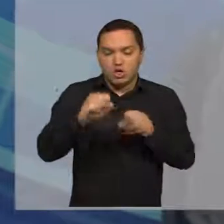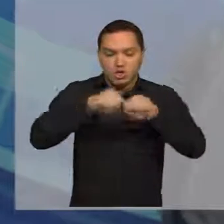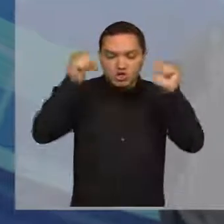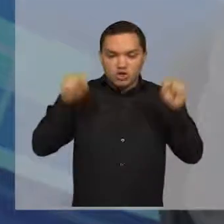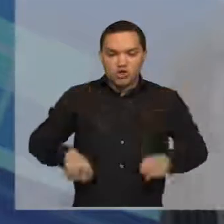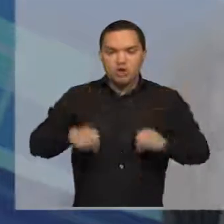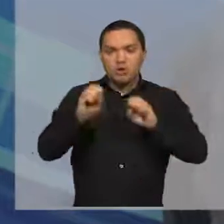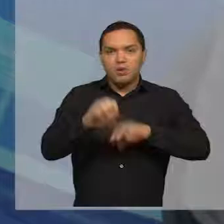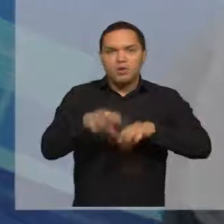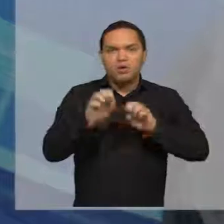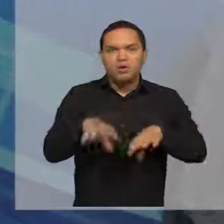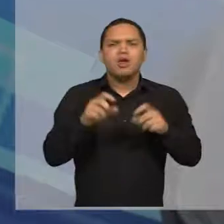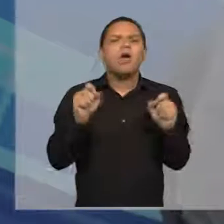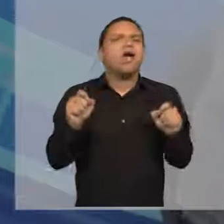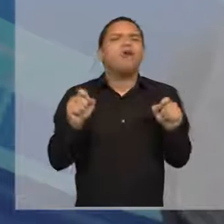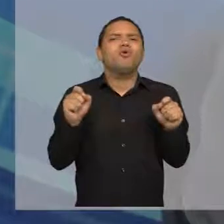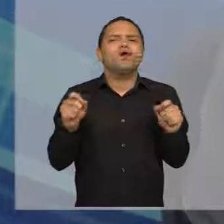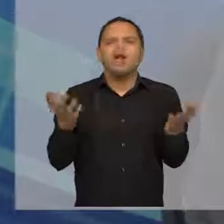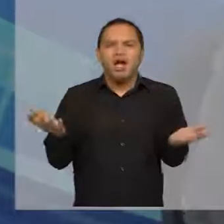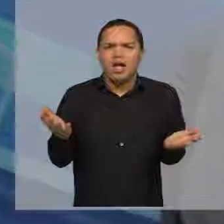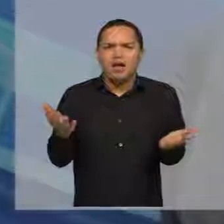isso... Quer dizer?